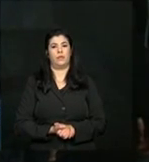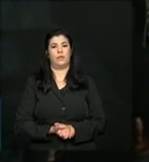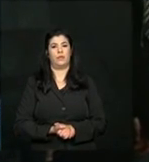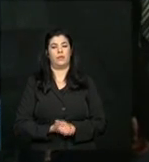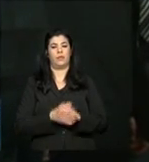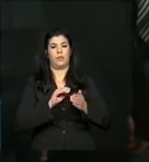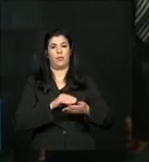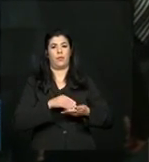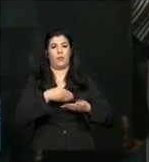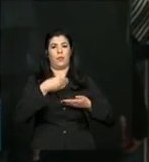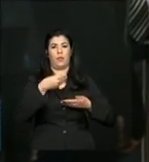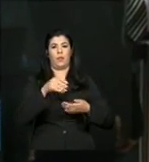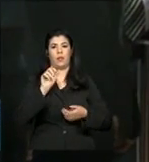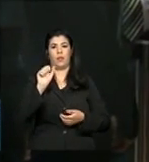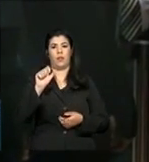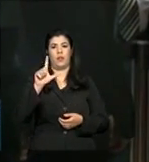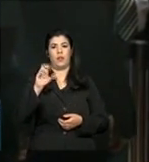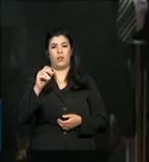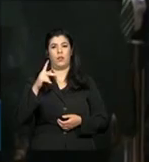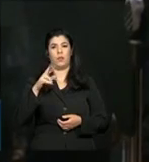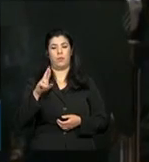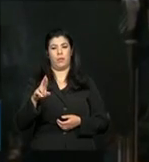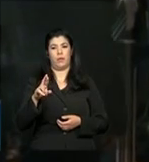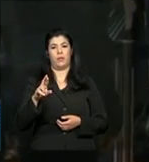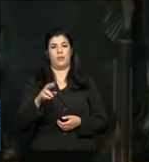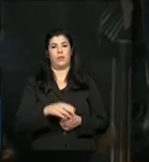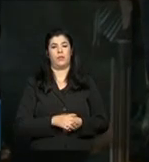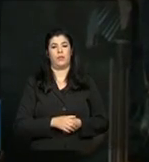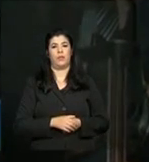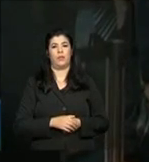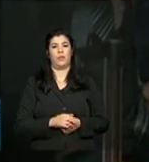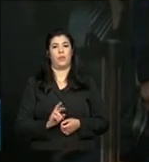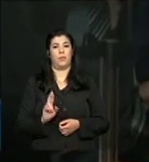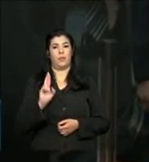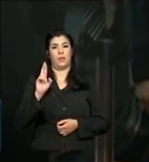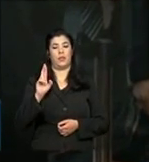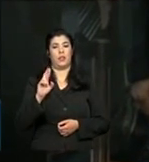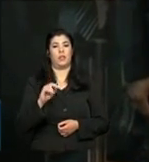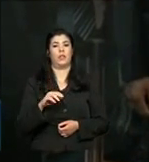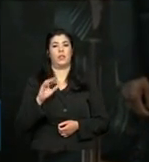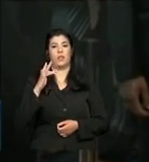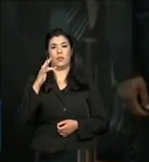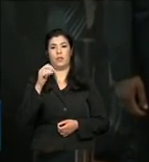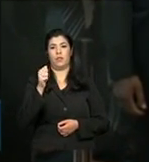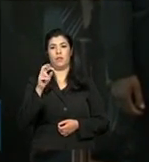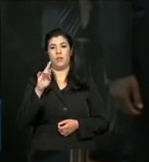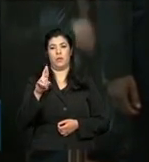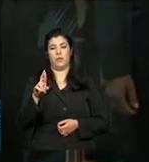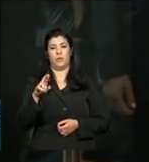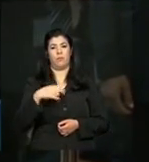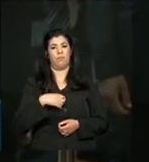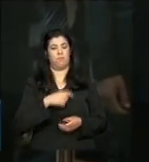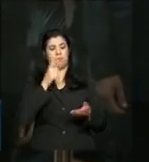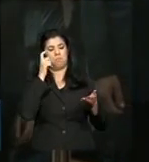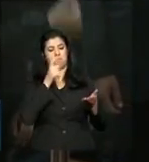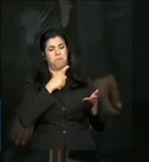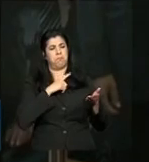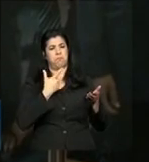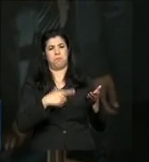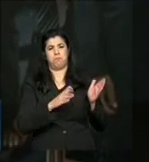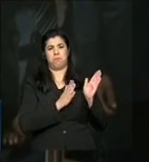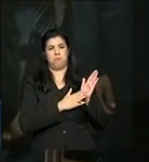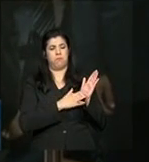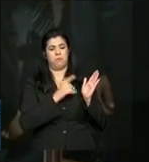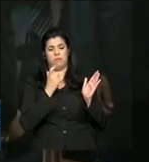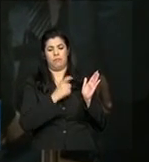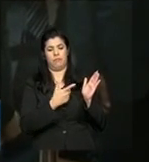Envelope entregue pela Alupar Investimento S.A., representado pela corretora Fator, declara que não possui interesse em apresentar